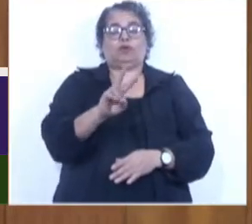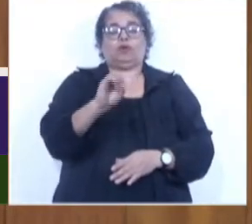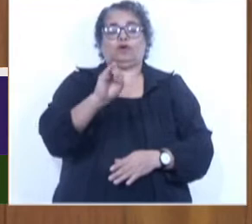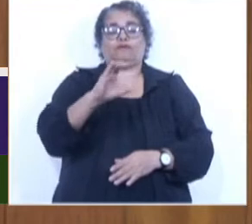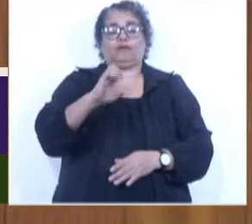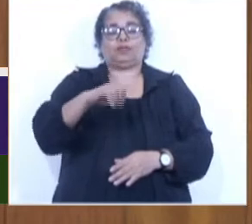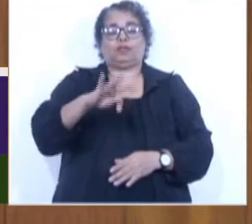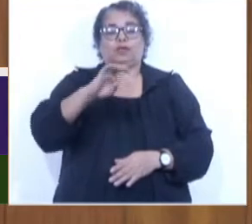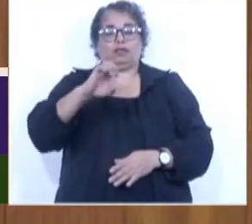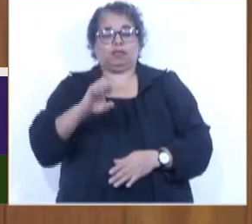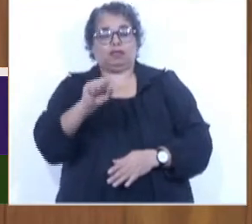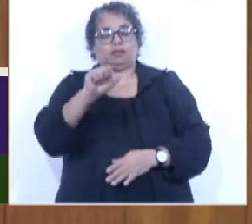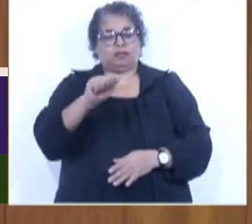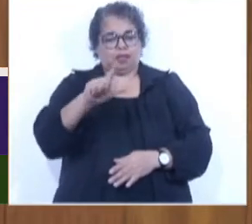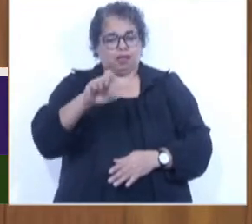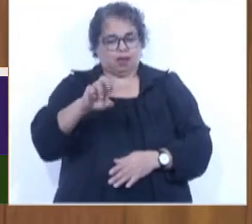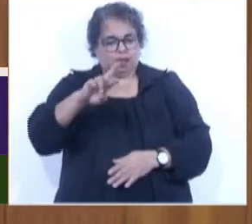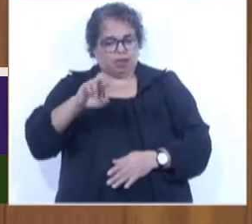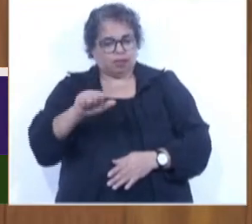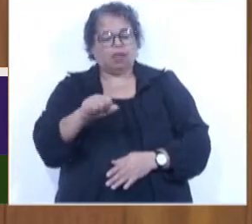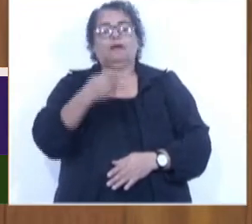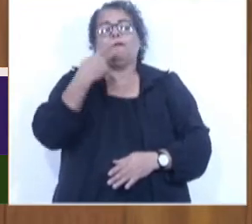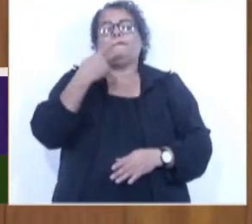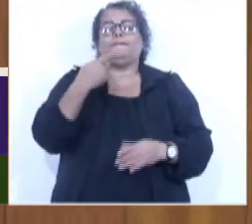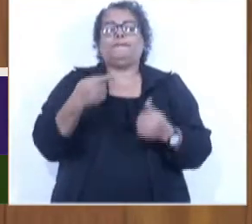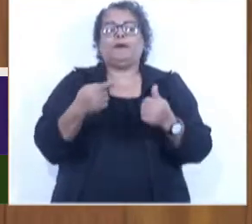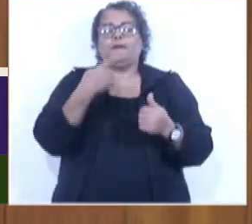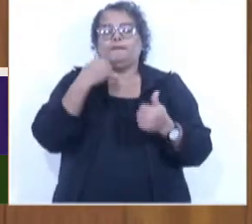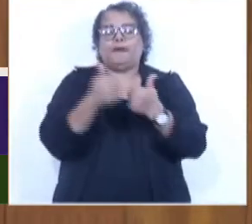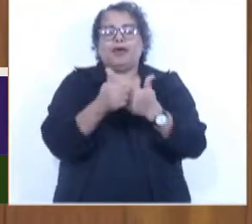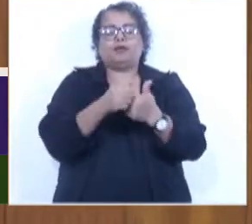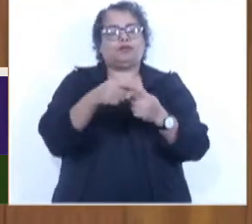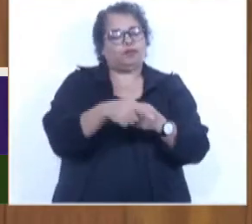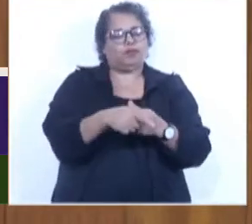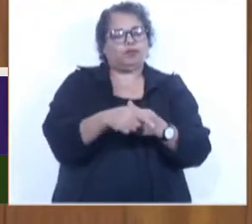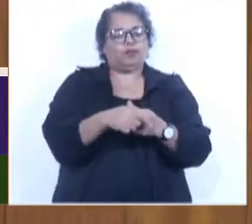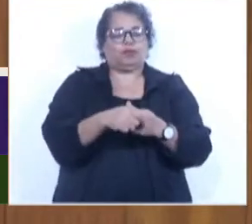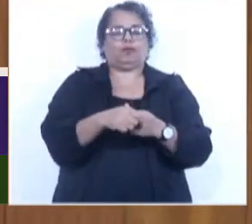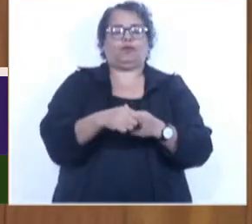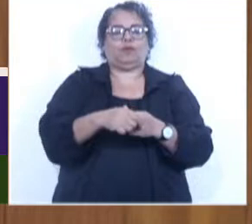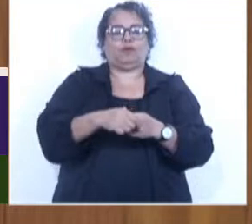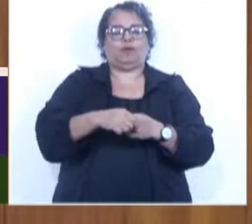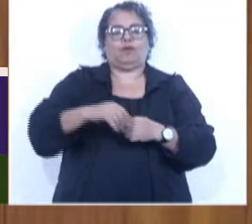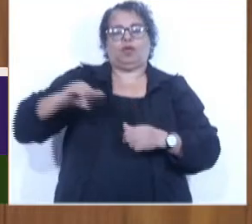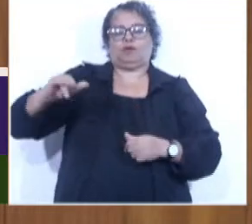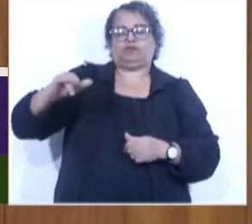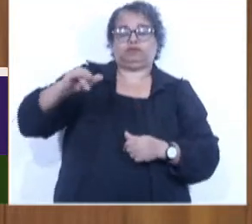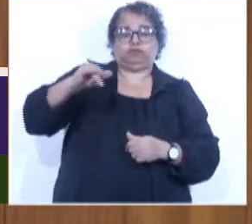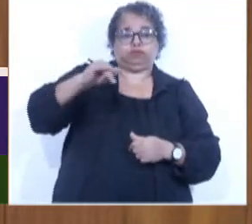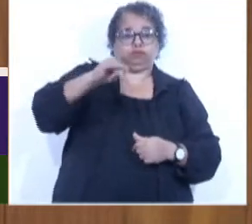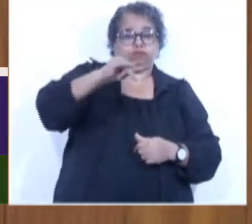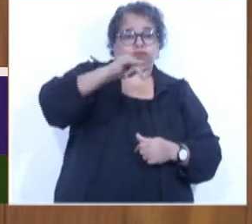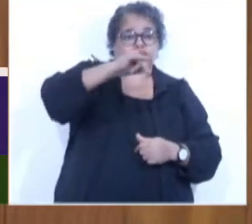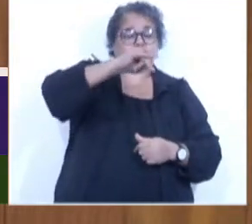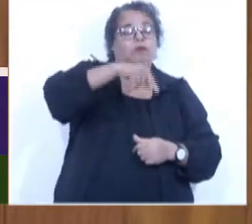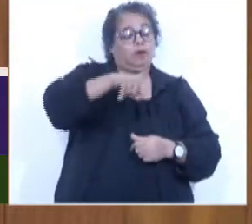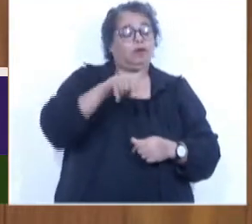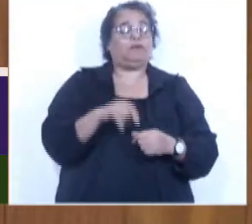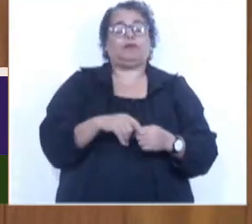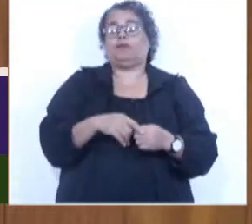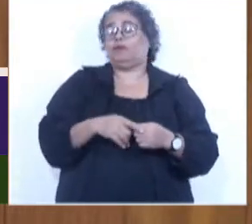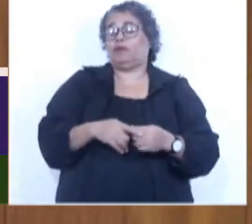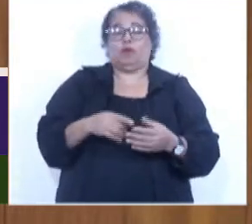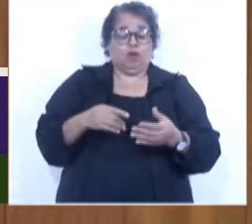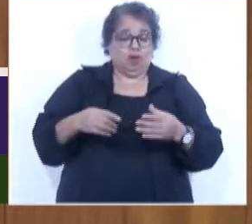Umuarama é uma avenida de é uma via expressa onde a velocidade imprimida pelos veículos ali é alta e